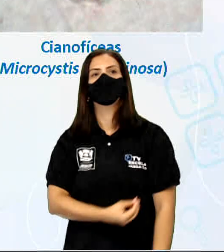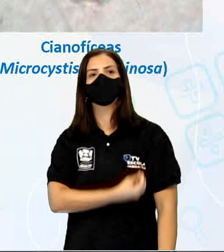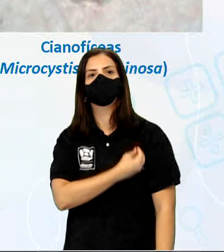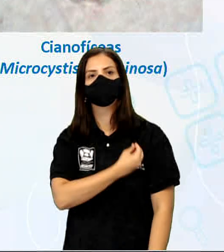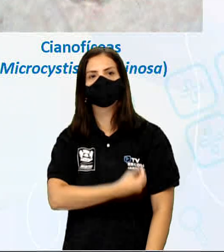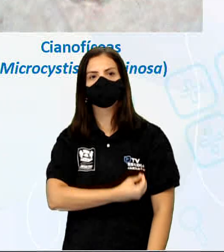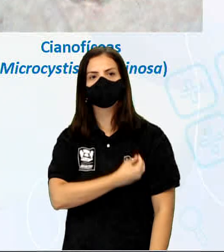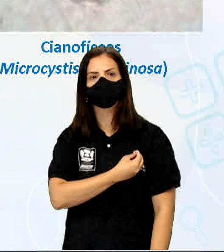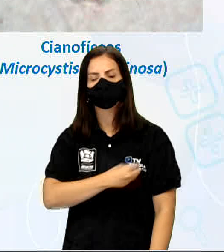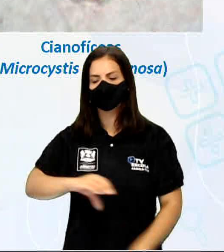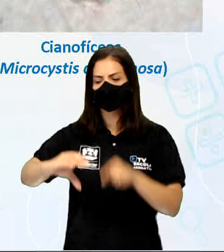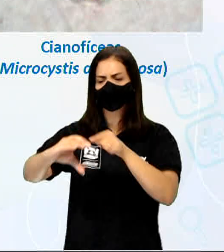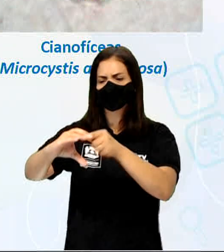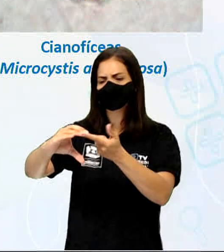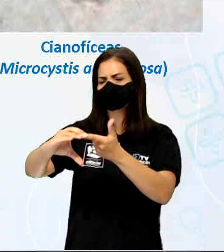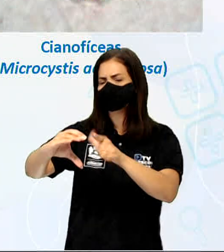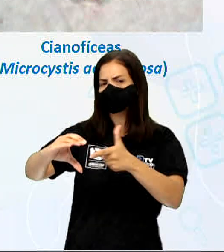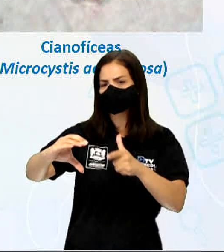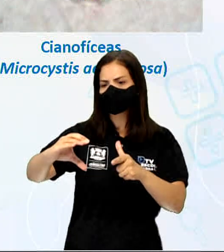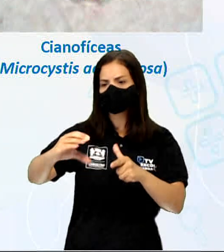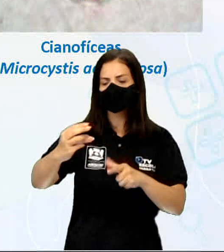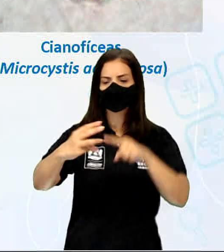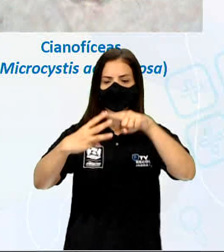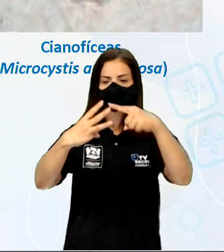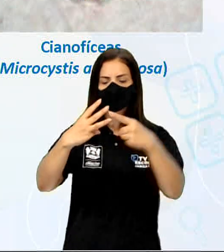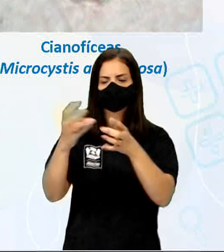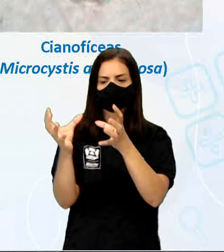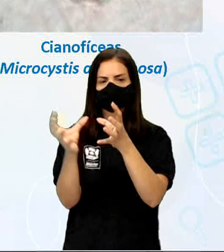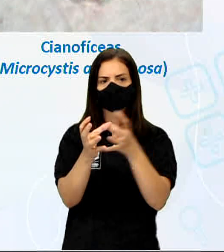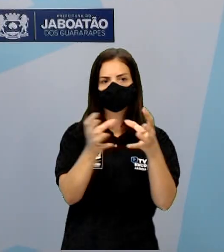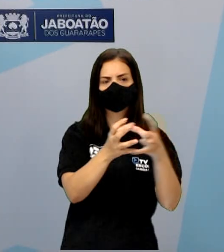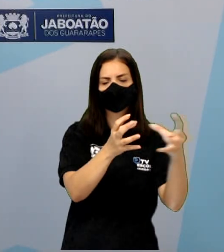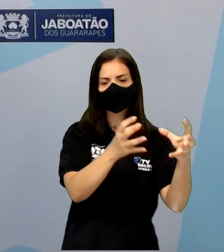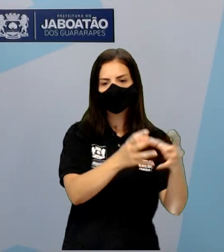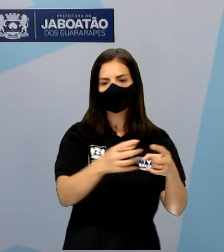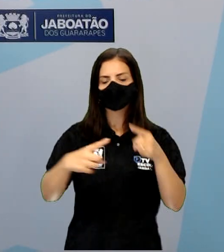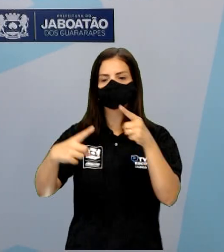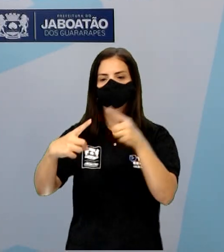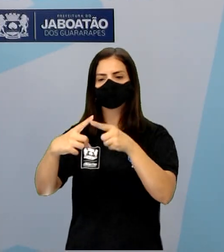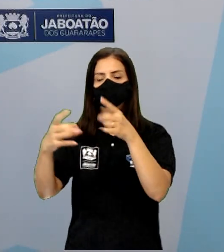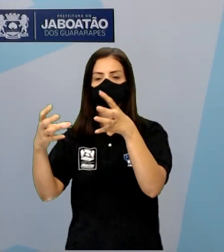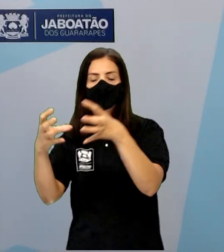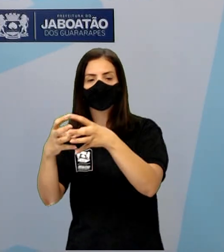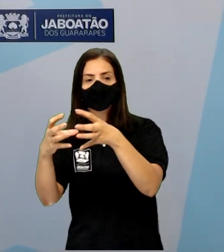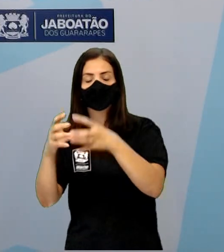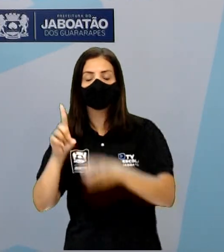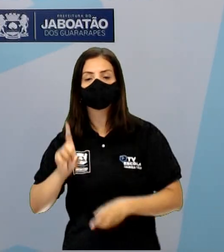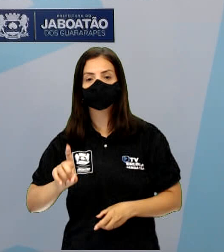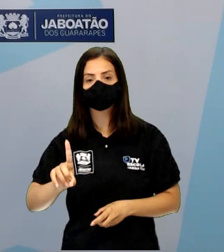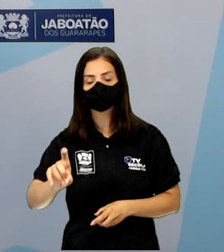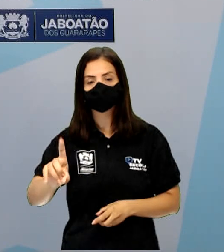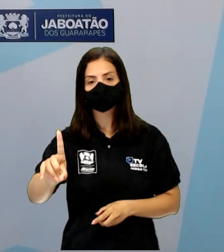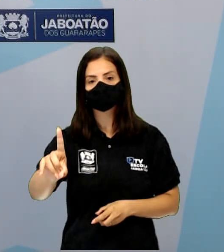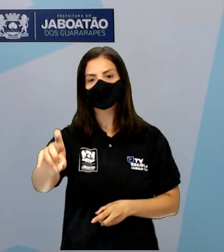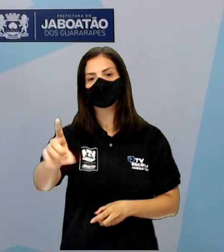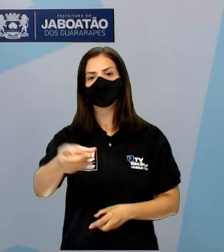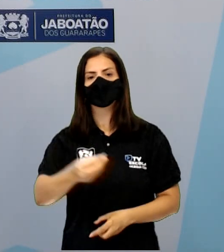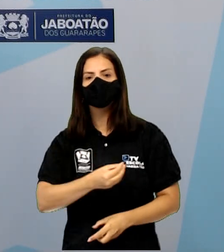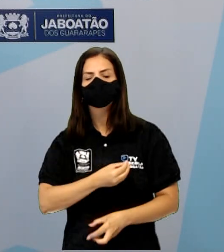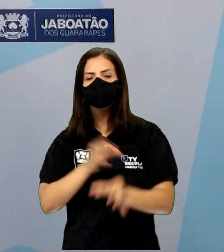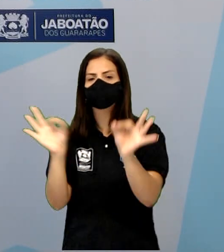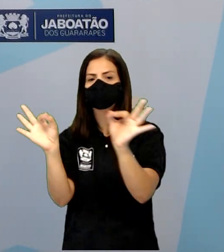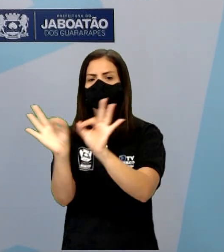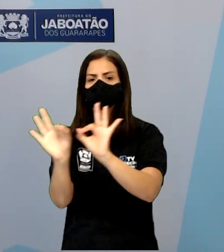três grupos. O grupo das bactérias, que são seres procariontes que são simples, né, e são